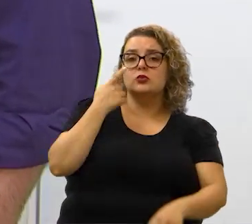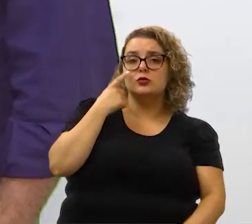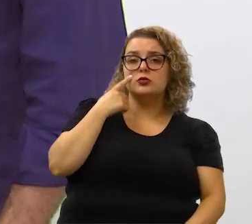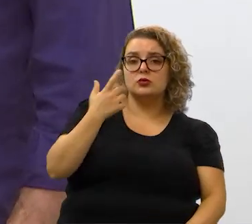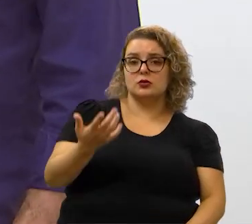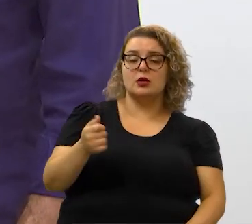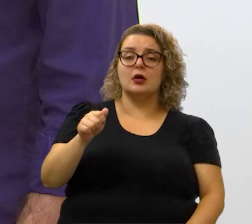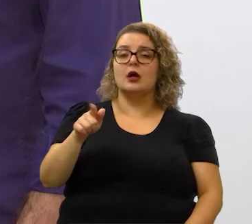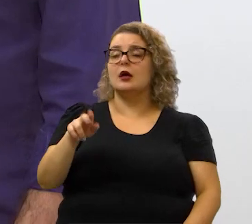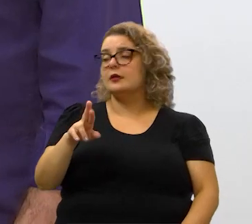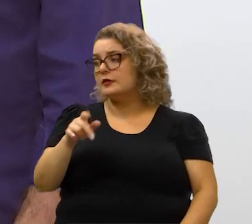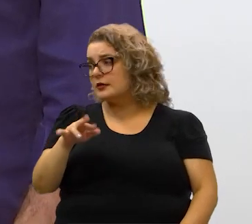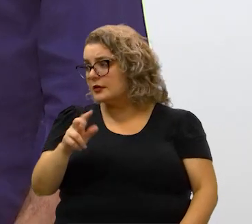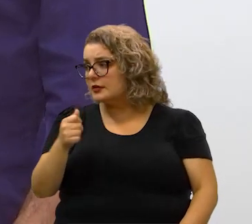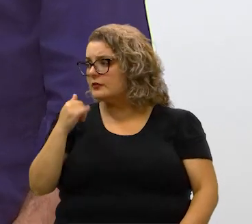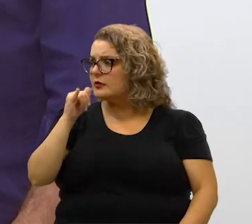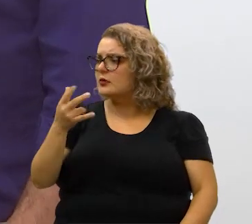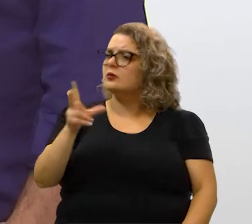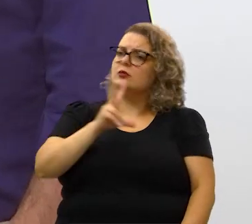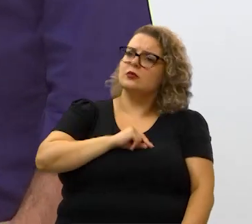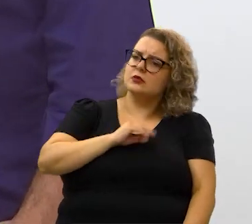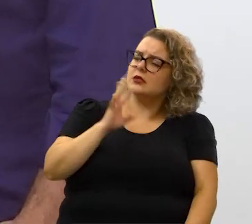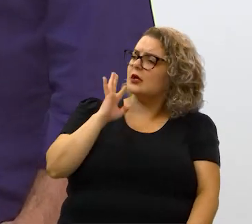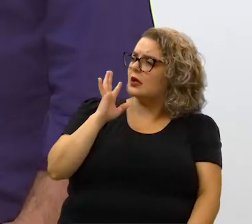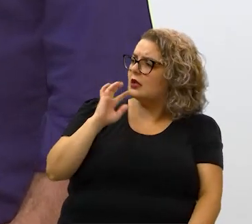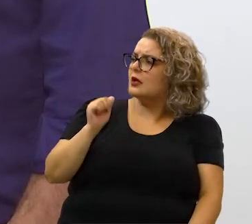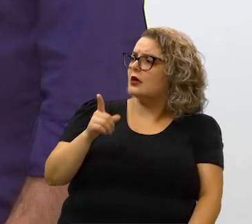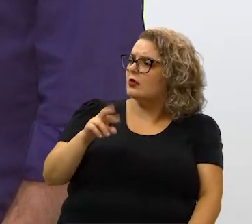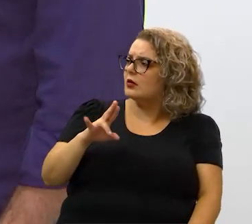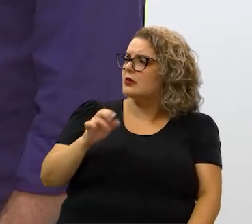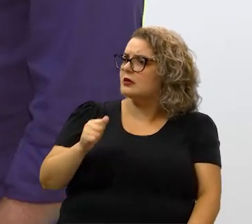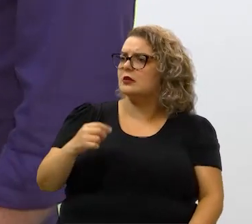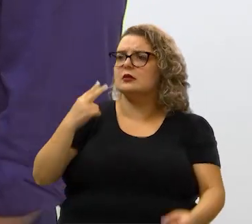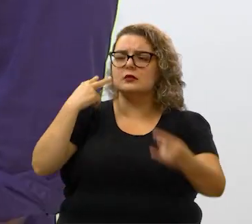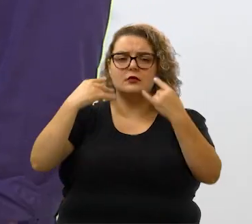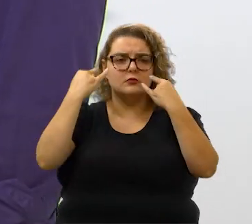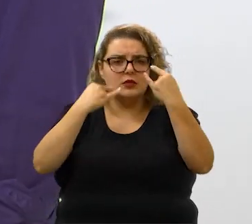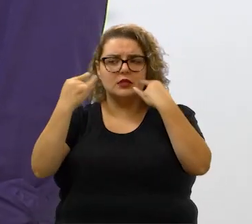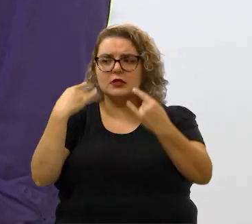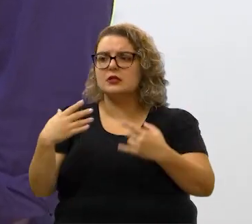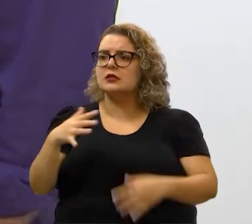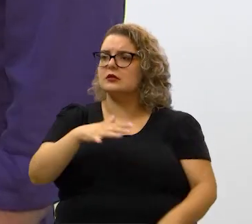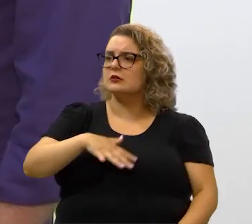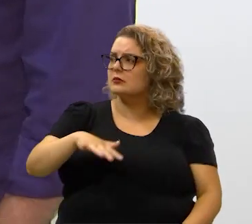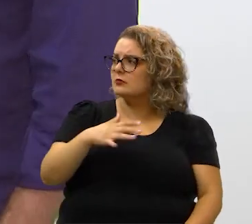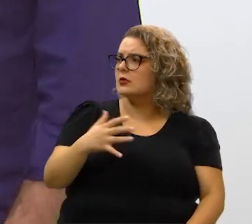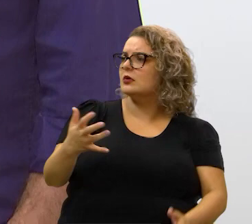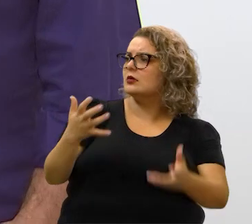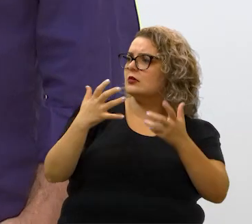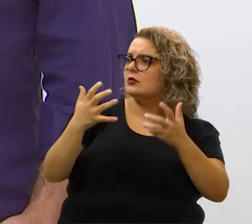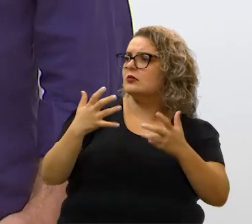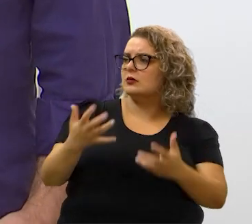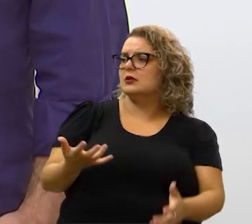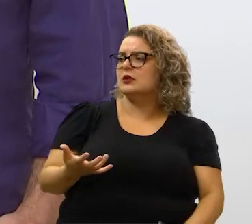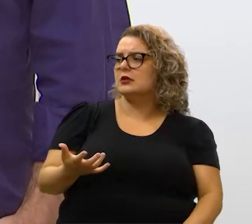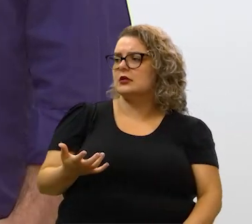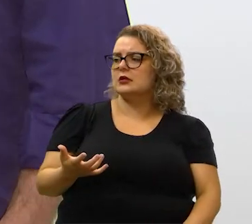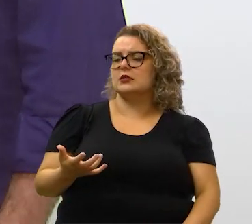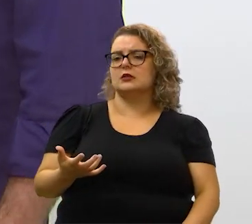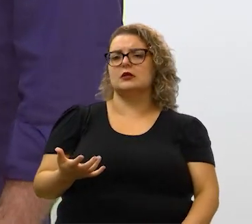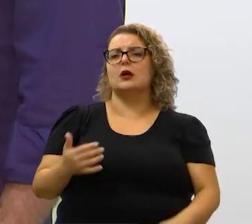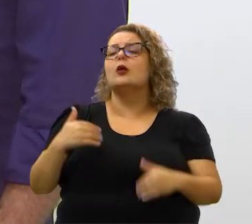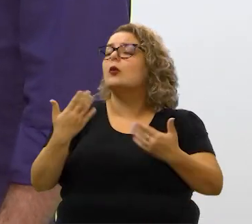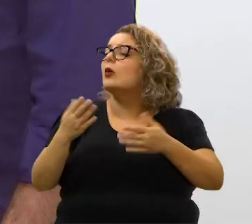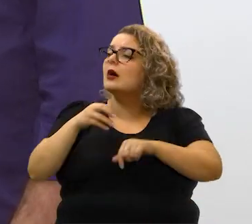Liga na Profissão, Adriana, e falando, puxa vida, olha lá, Adriana, gostei, me interessei pela área, gostaria de